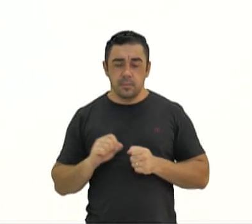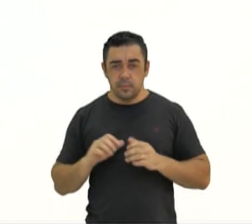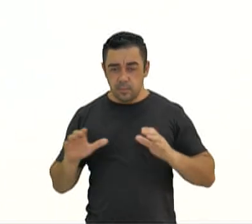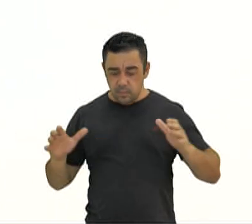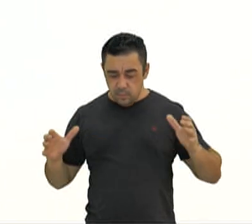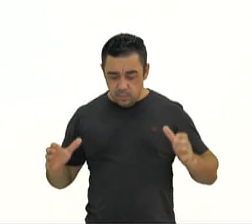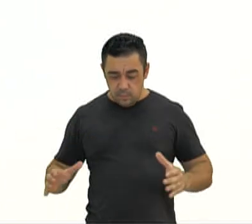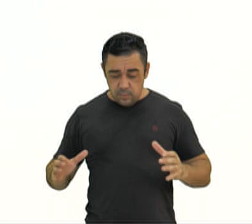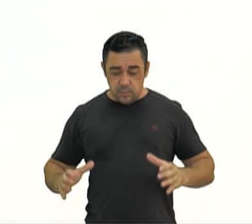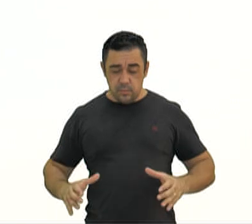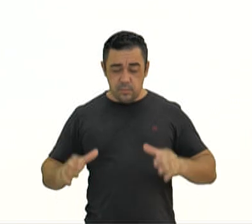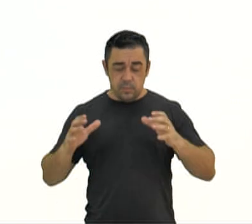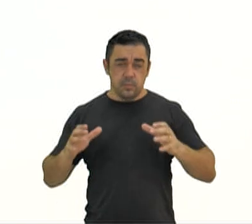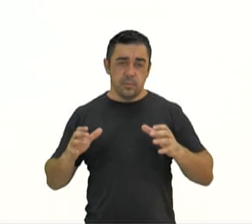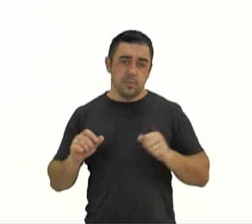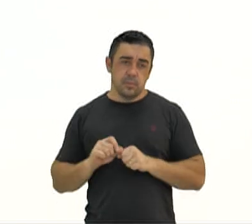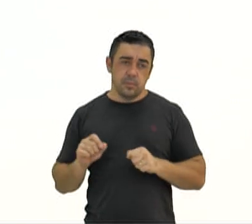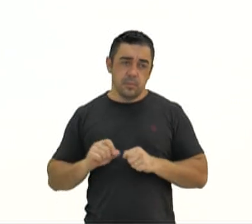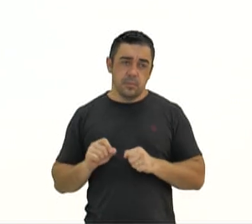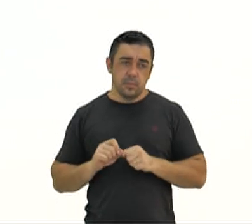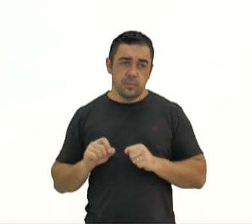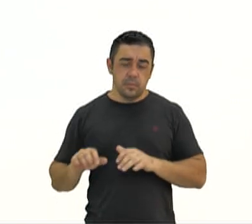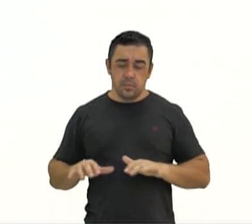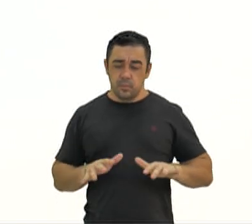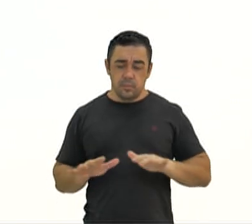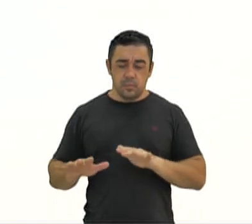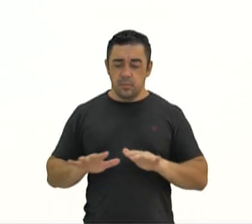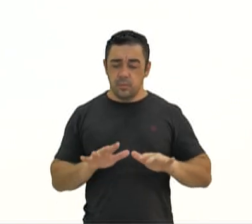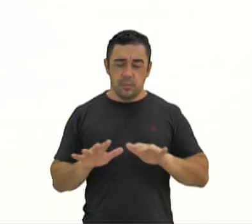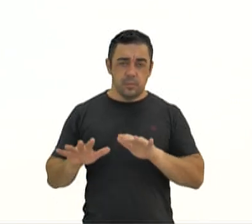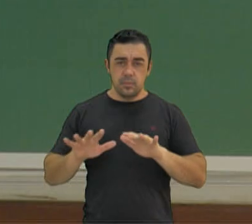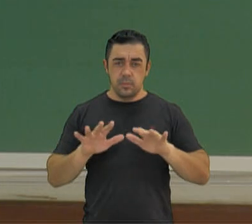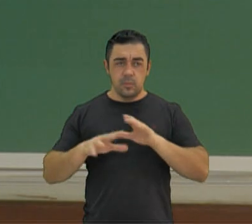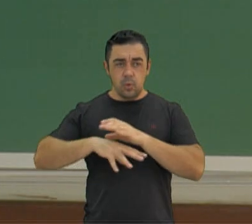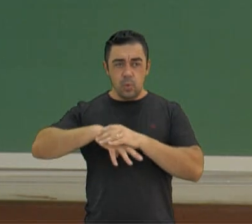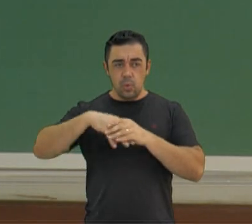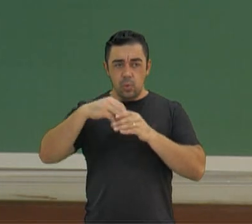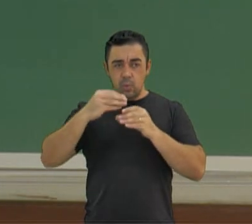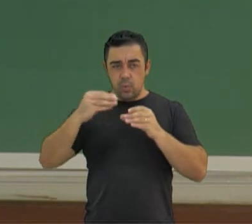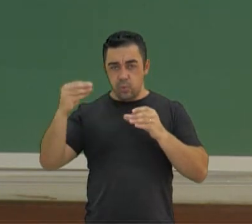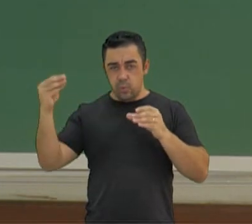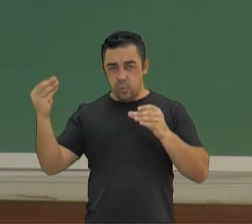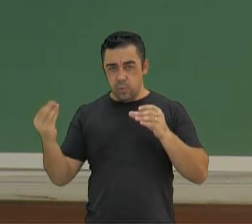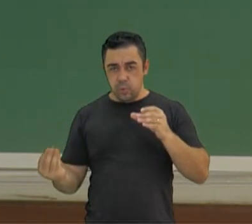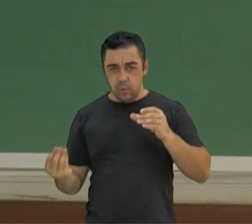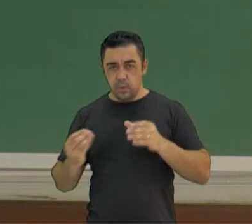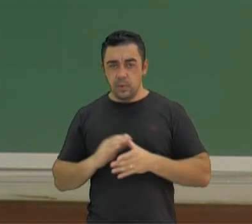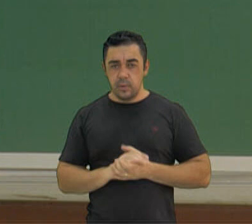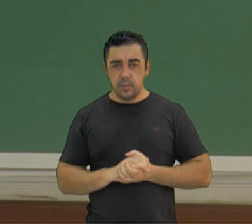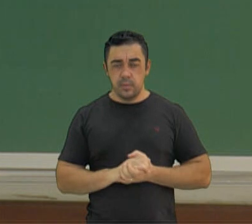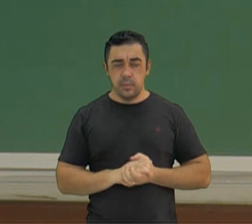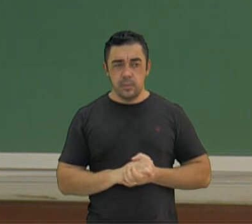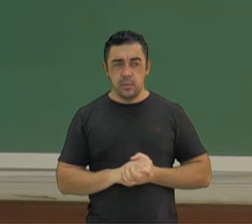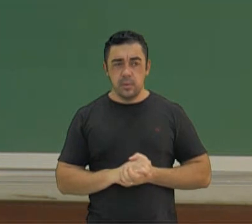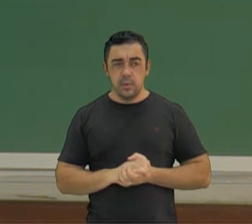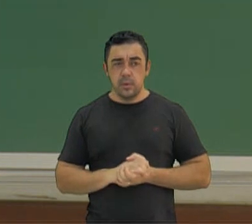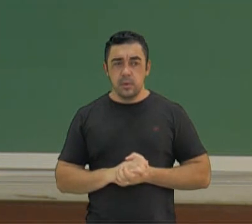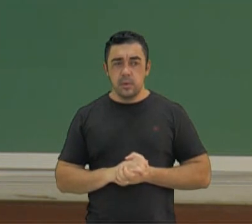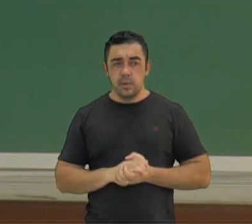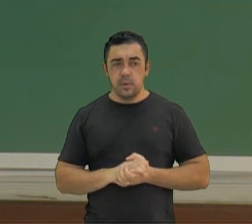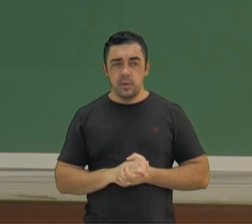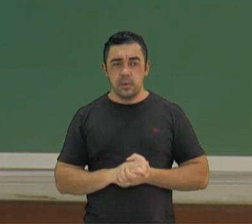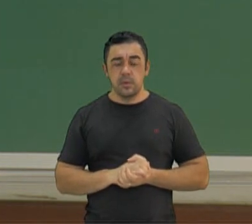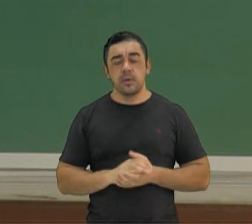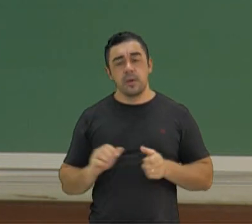colocado dentro de uma estrutura no qual vai haver uma coleta anaeróbica, um biodigestor chamado anaeróbico,